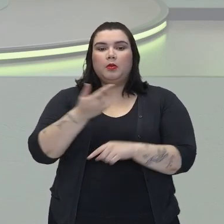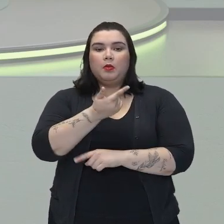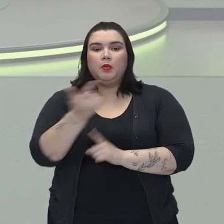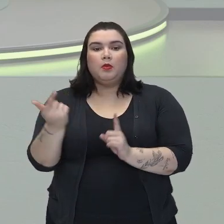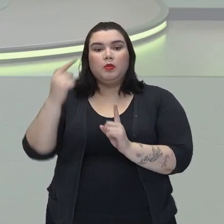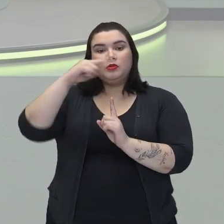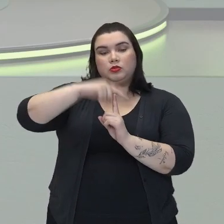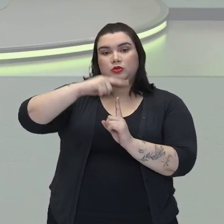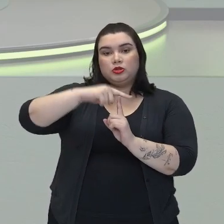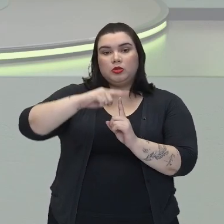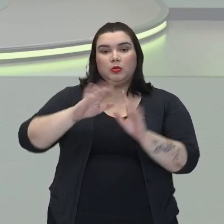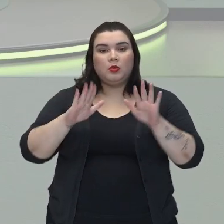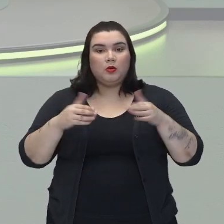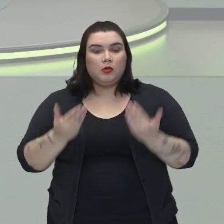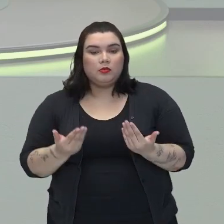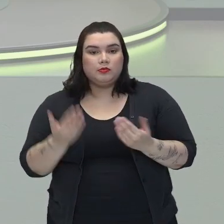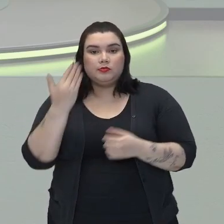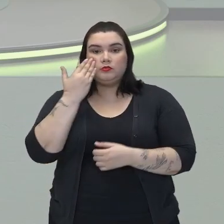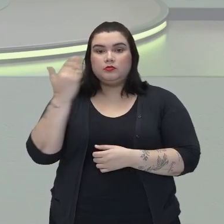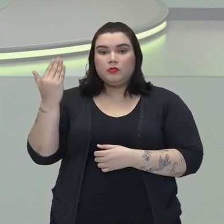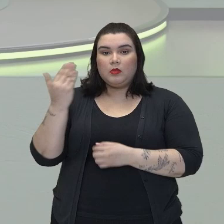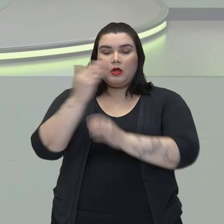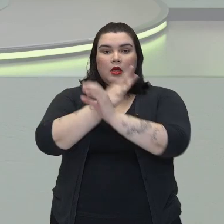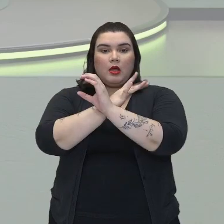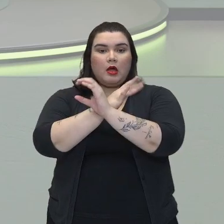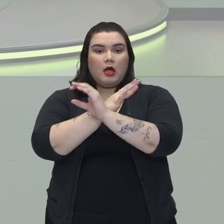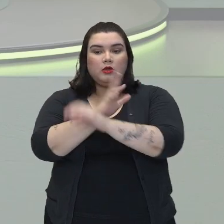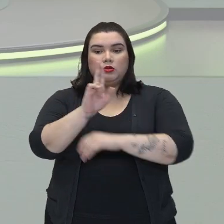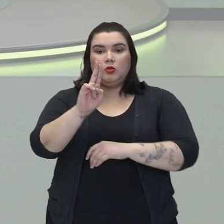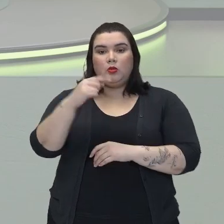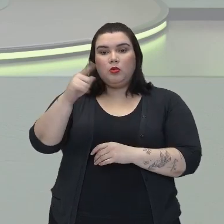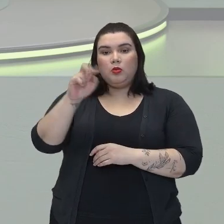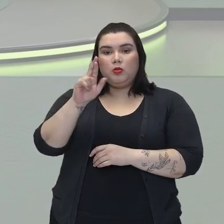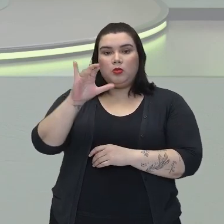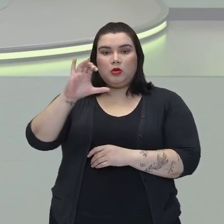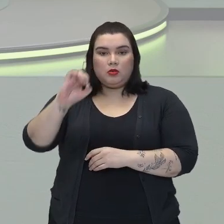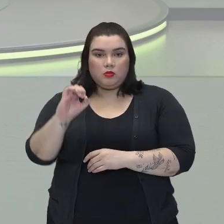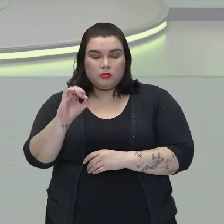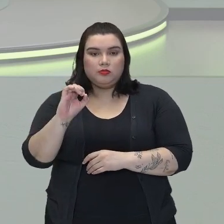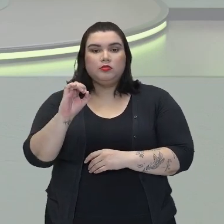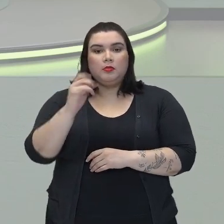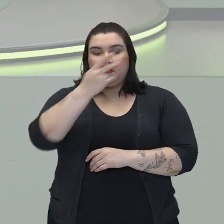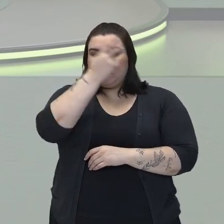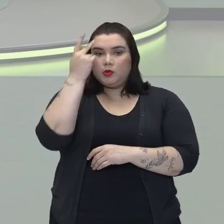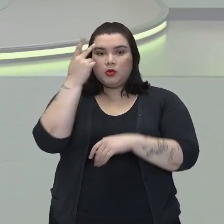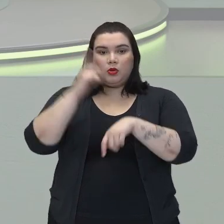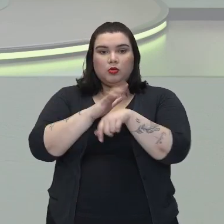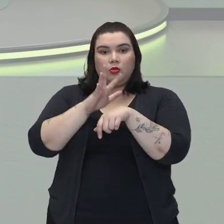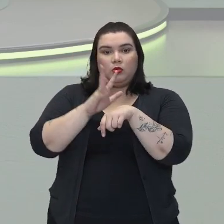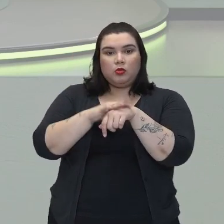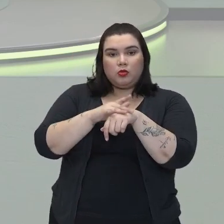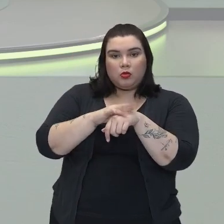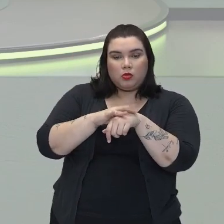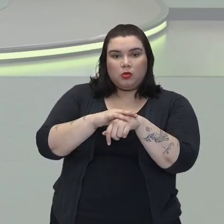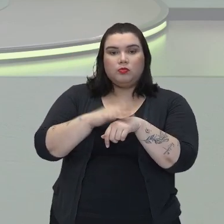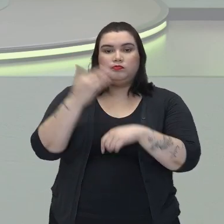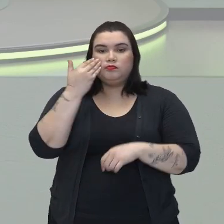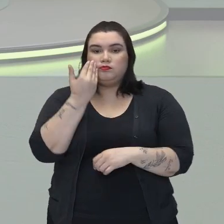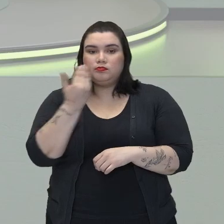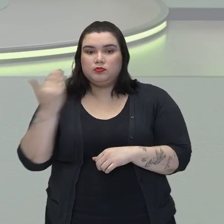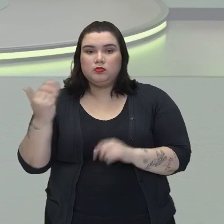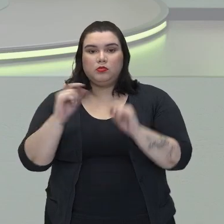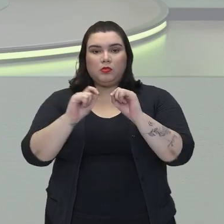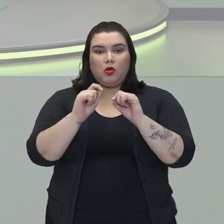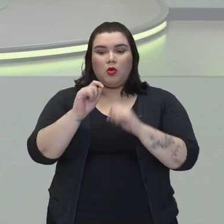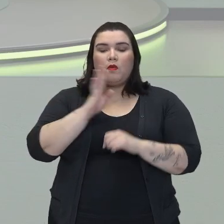outro ácido carboxílico, que é o ácido úrico, né? Algumas pessoas que têm essa doença, artrite inflamatória, conhecida